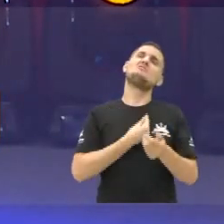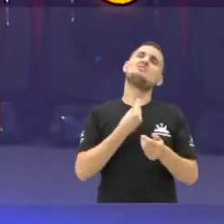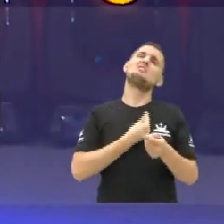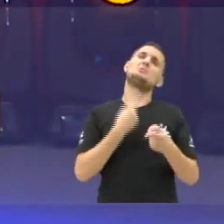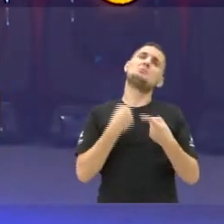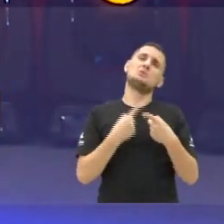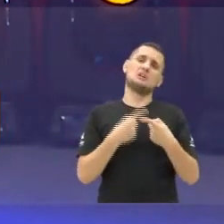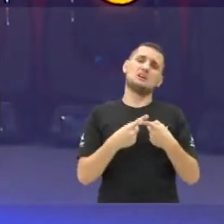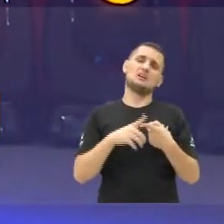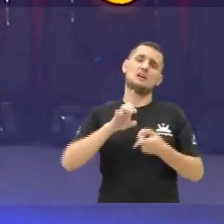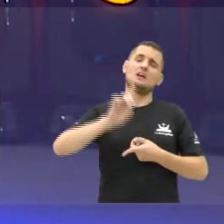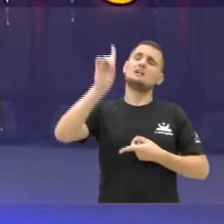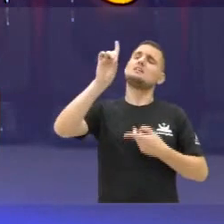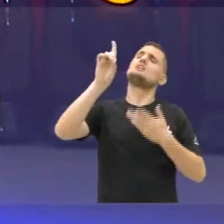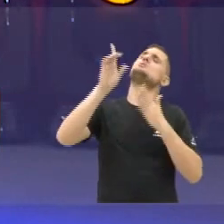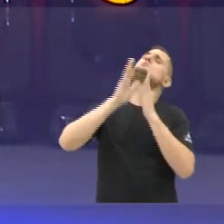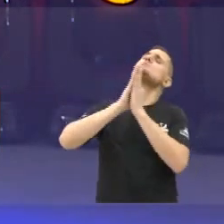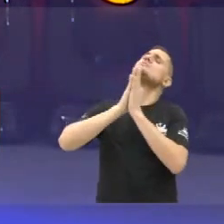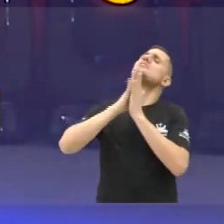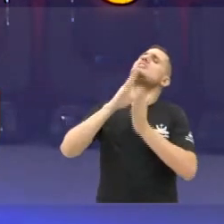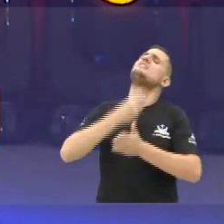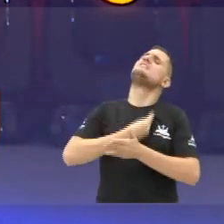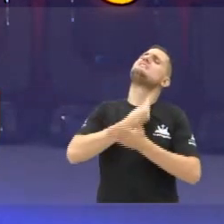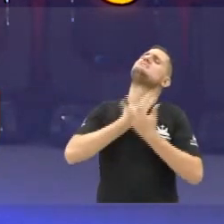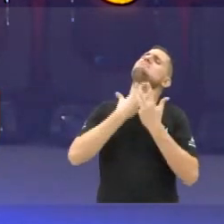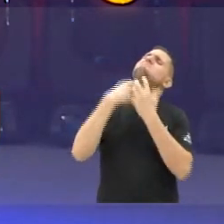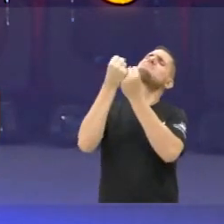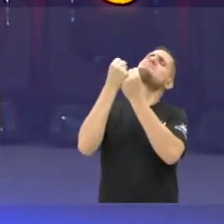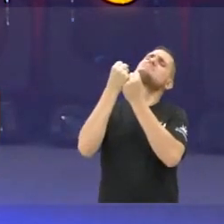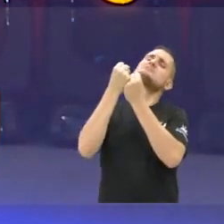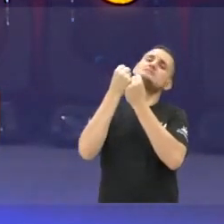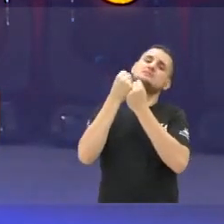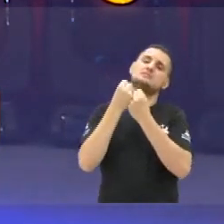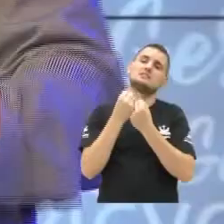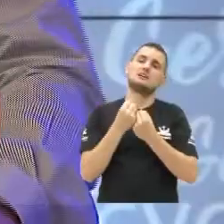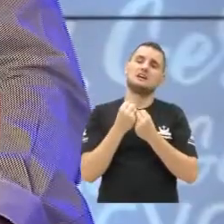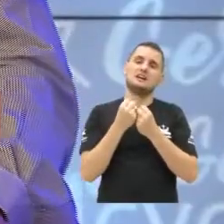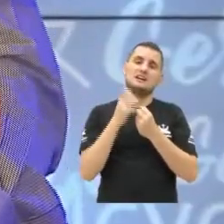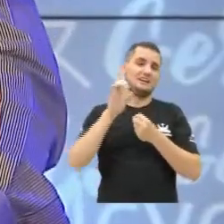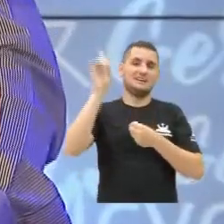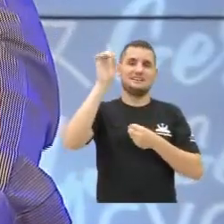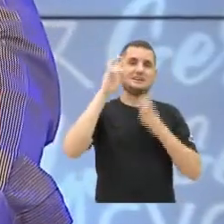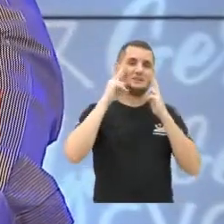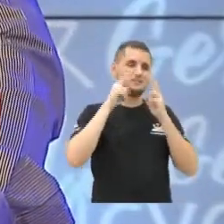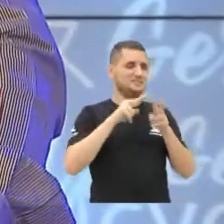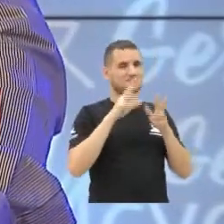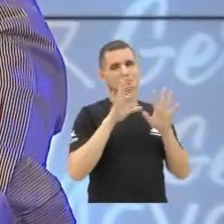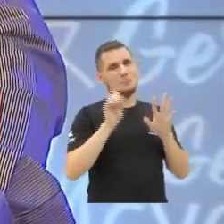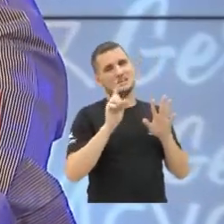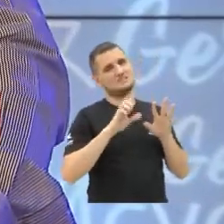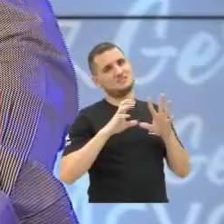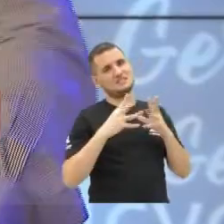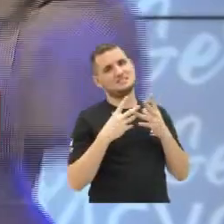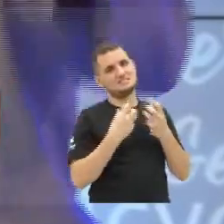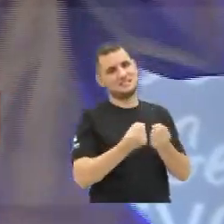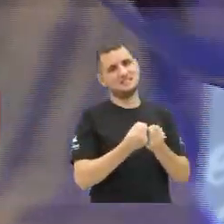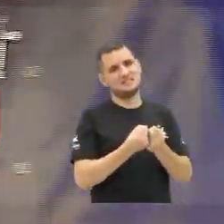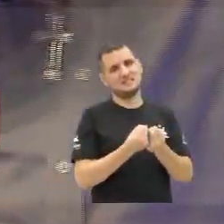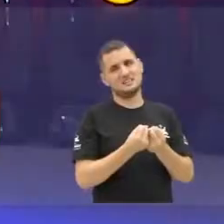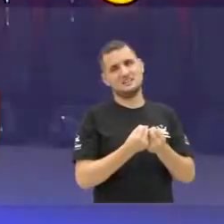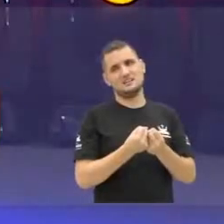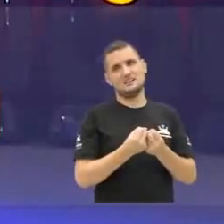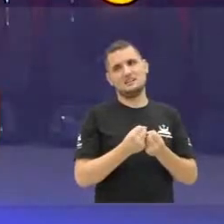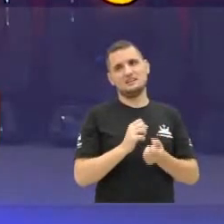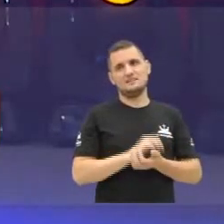leva. Esta é uma oração que Deus não ouve. Quando você ora assim: meu Deus,